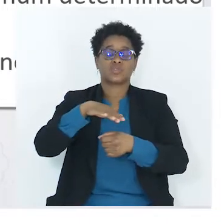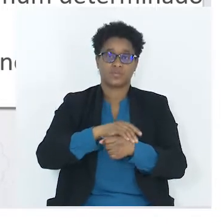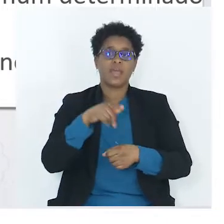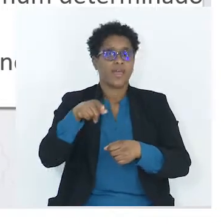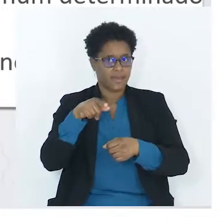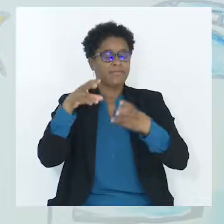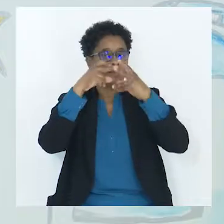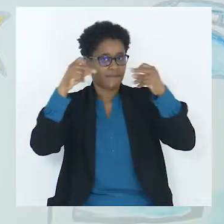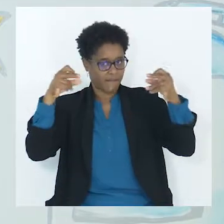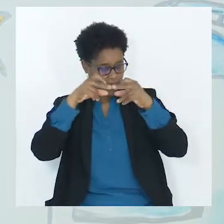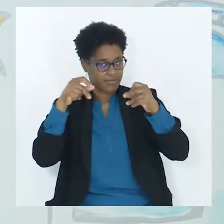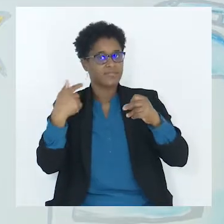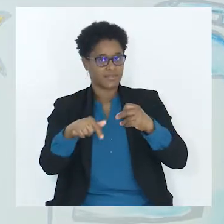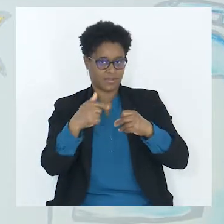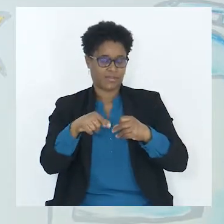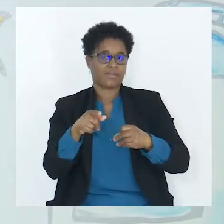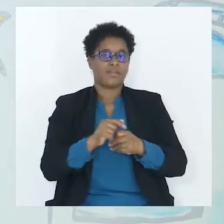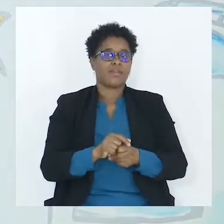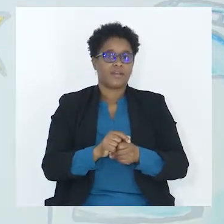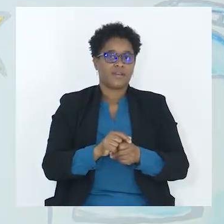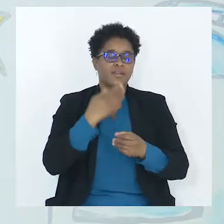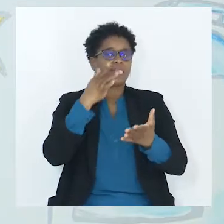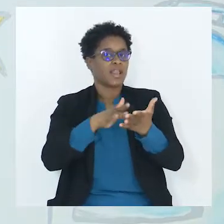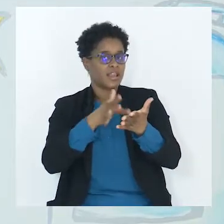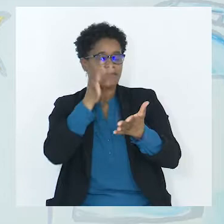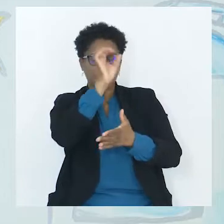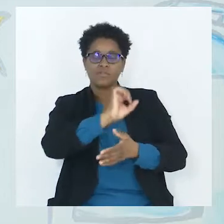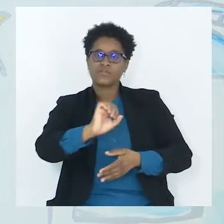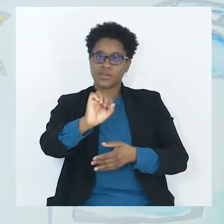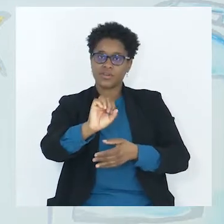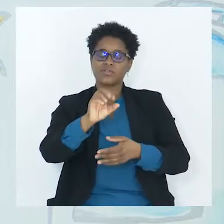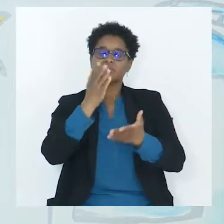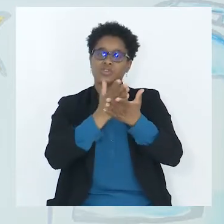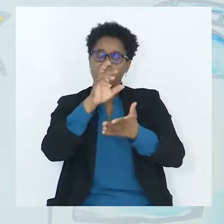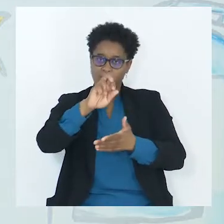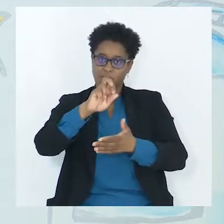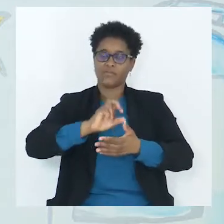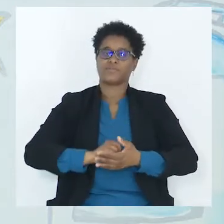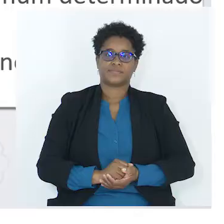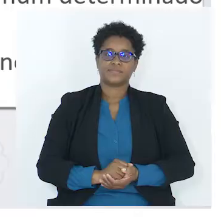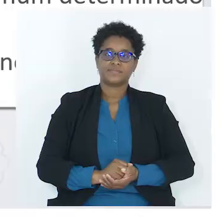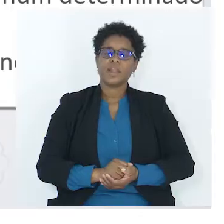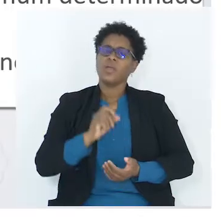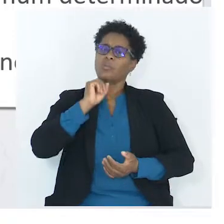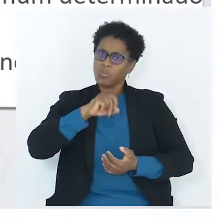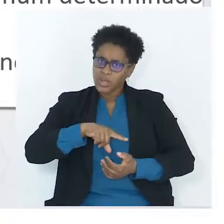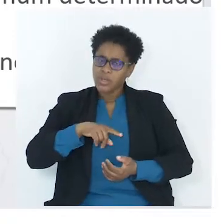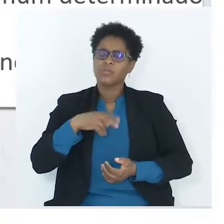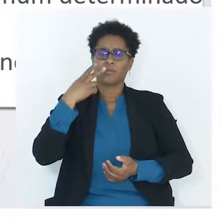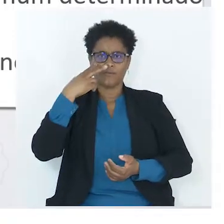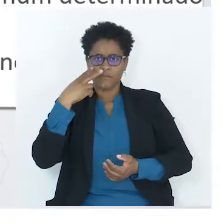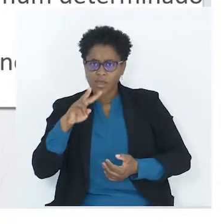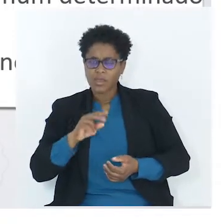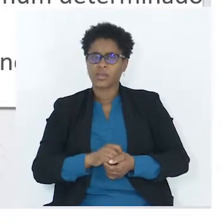no espaço. Esta definição encontra-se no vosso manual de 8º ano. O que